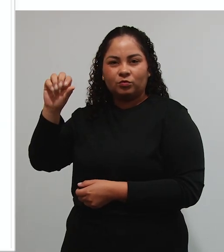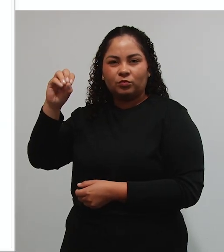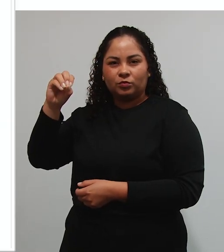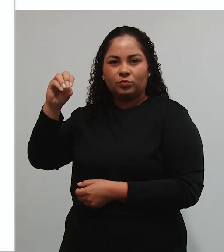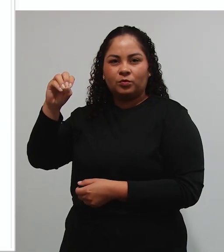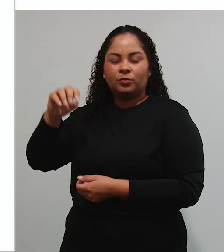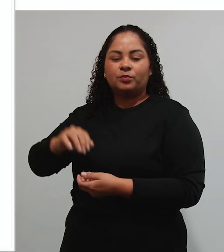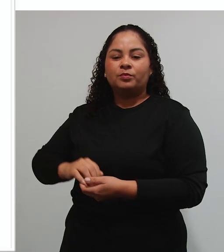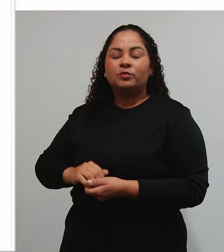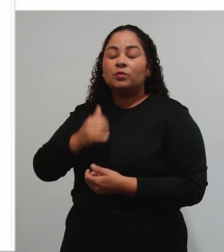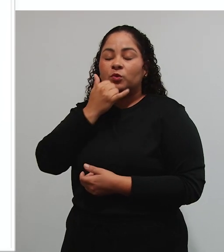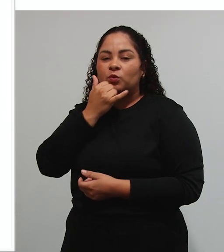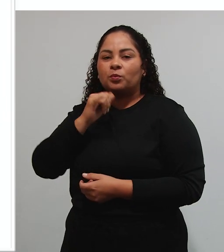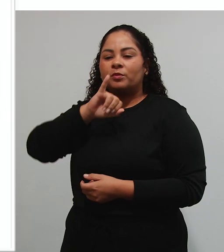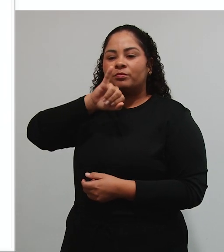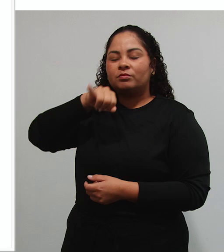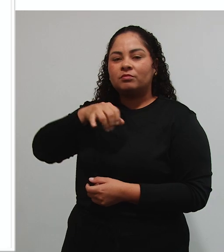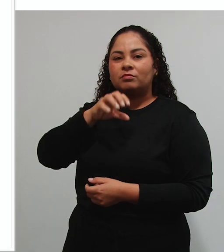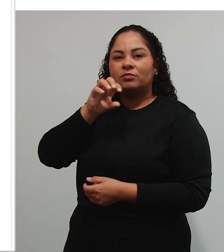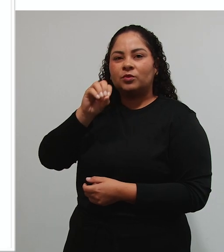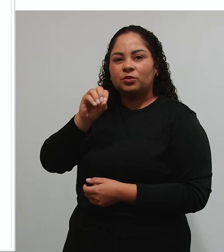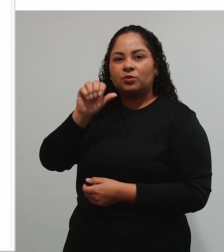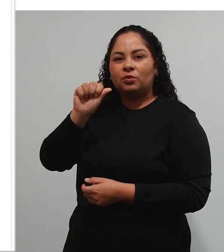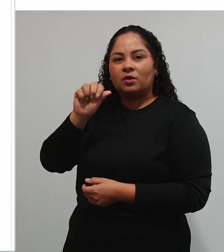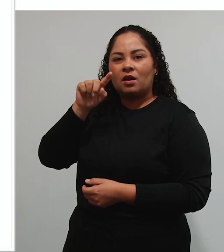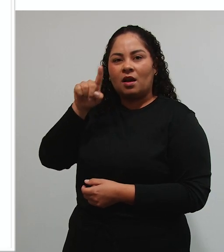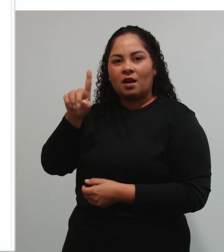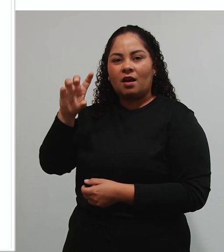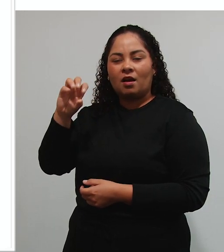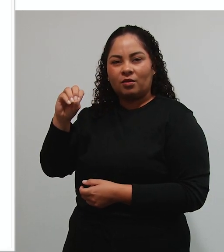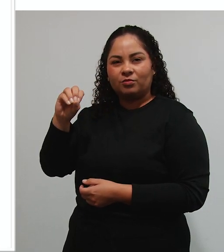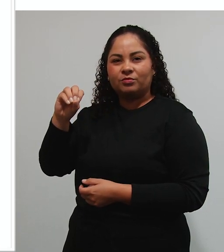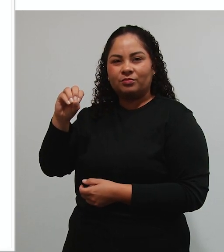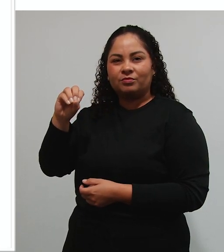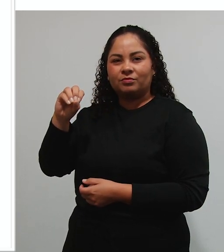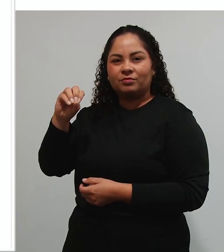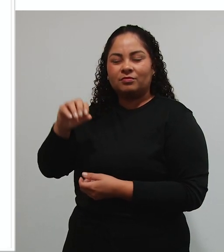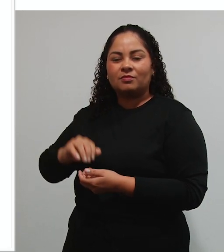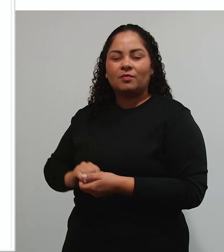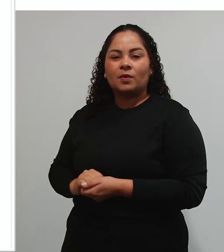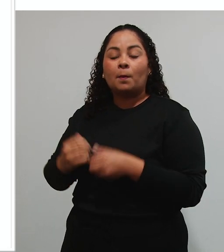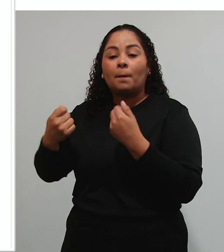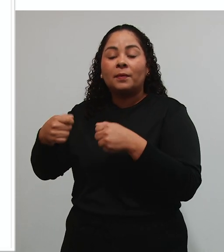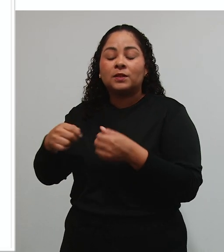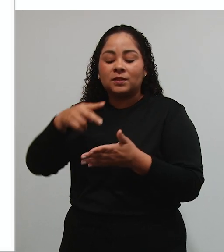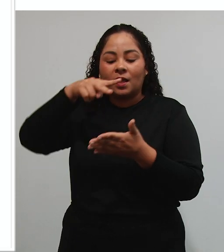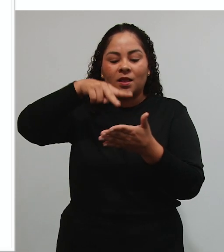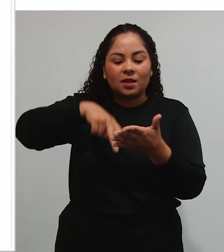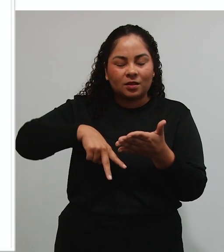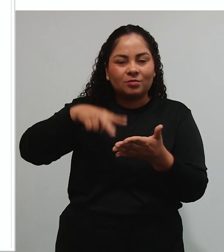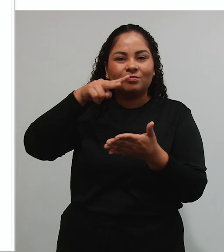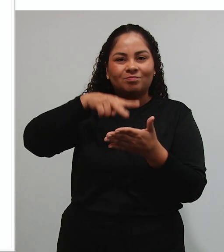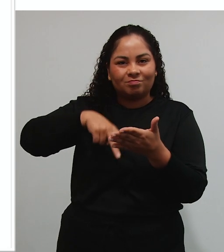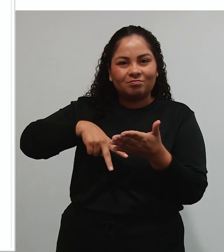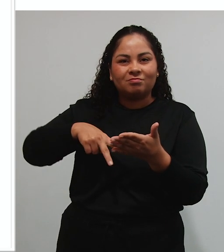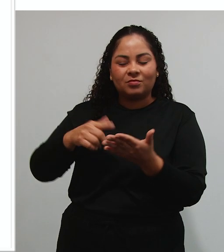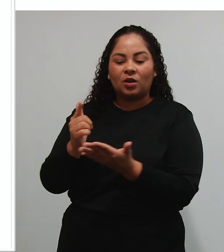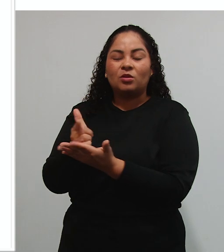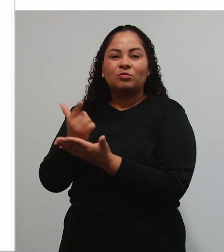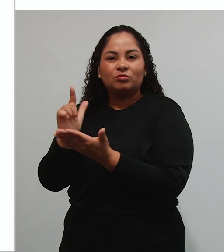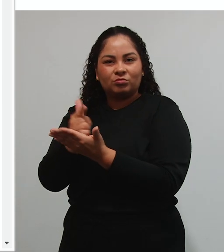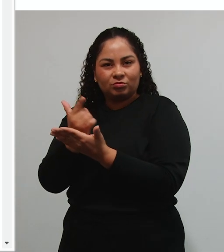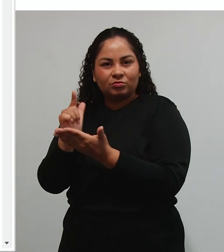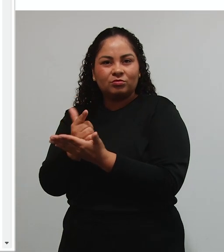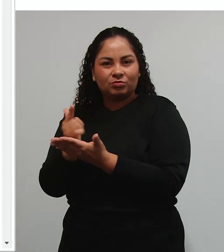mais metodológico a Bibi, que é a Fabiana, que ela vai trazer a construção,